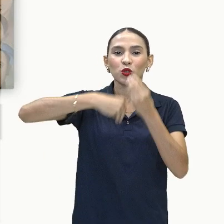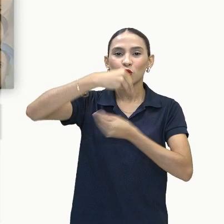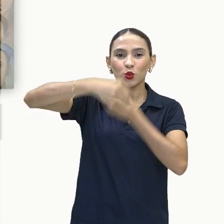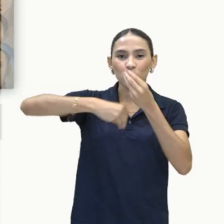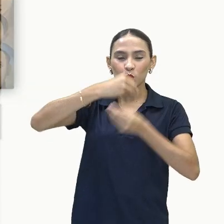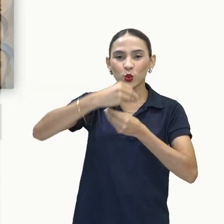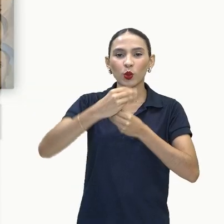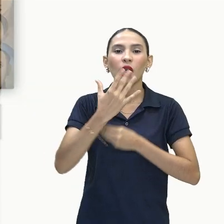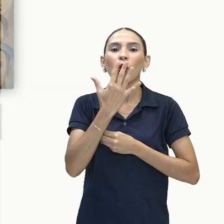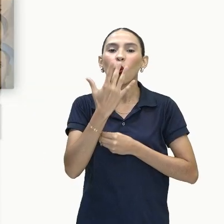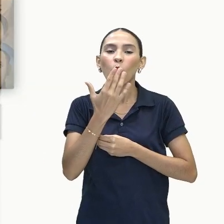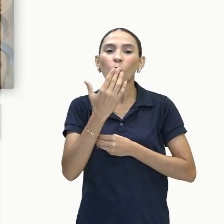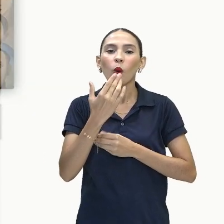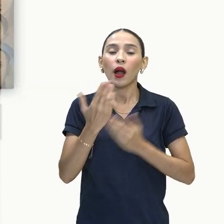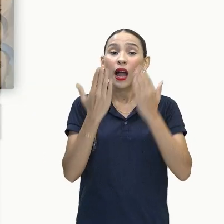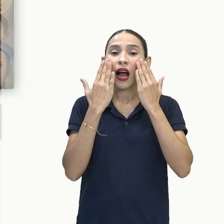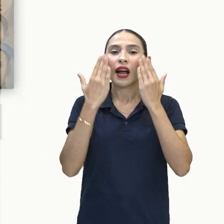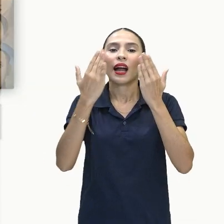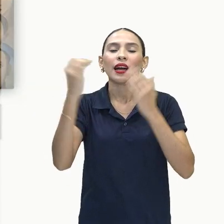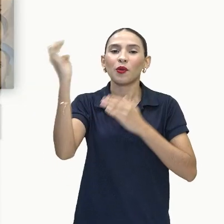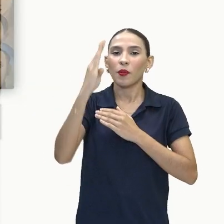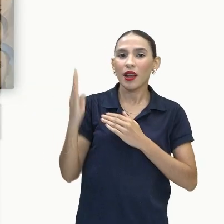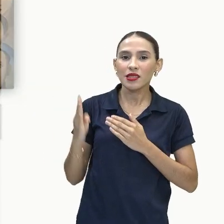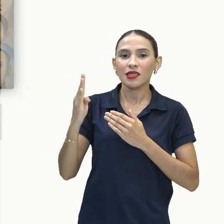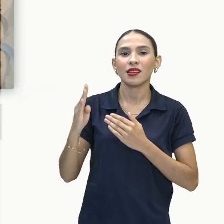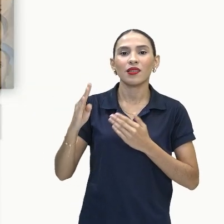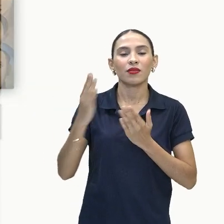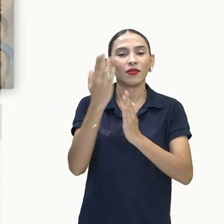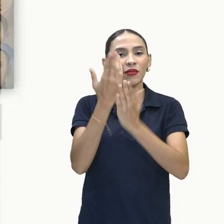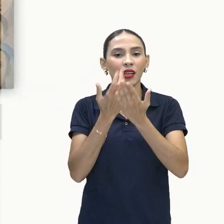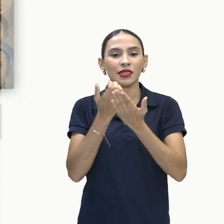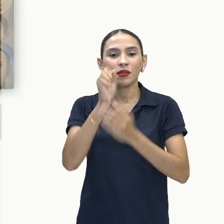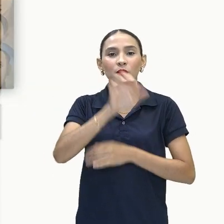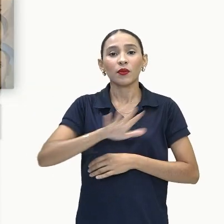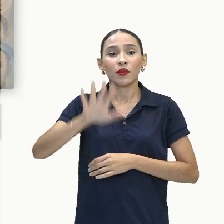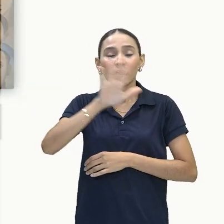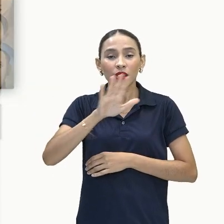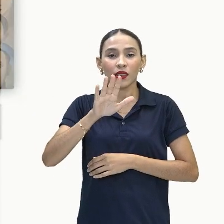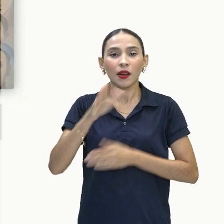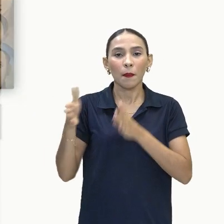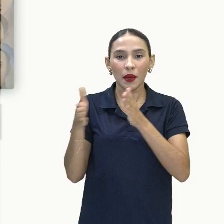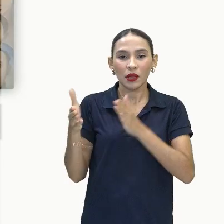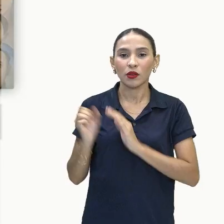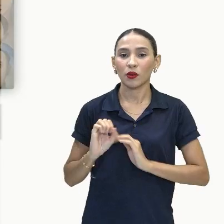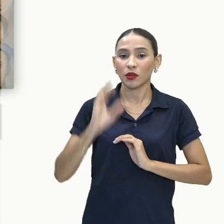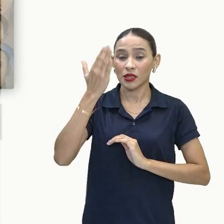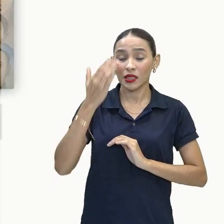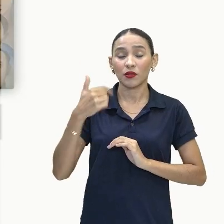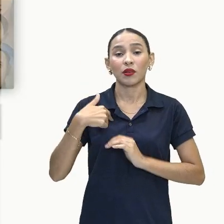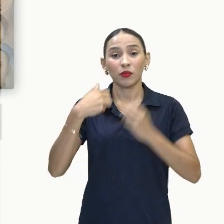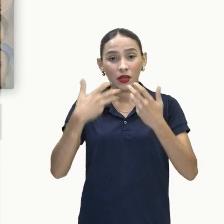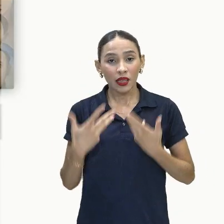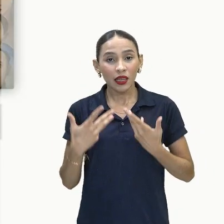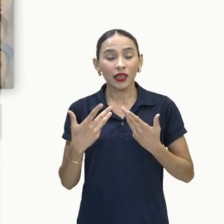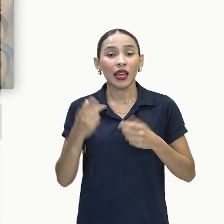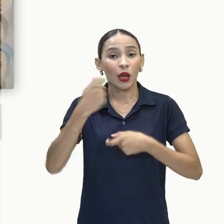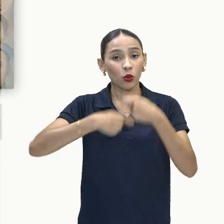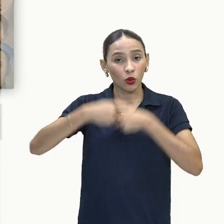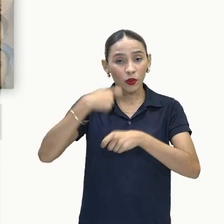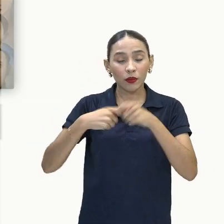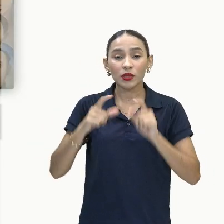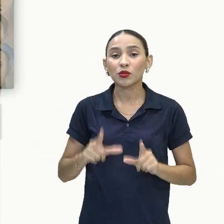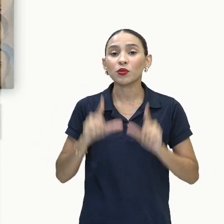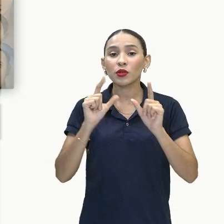a cara do Brasil, ele traz a questão da industrialização que estava acontecendo nesse período. É aquilo que eu falei, economicamente, o que